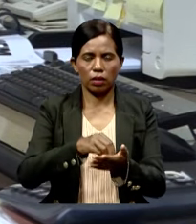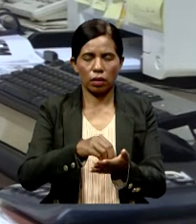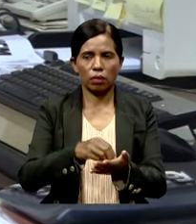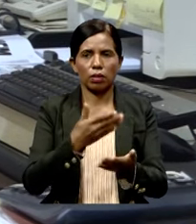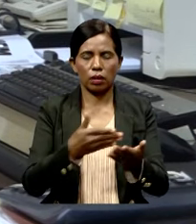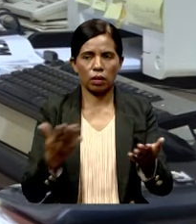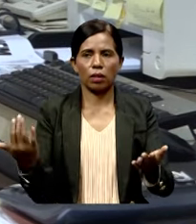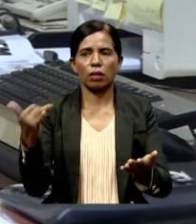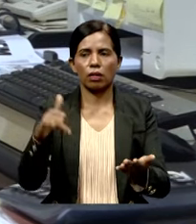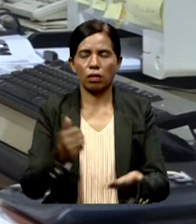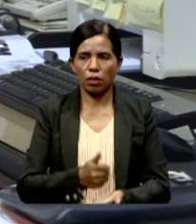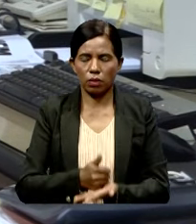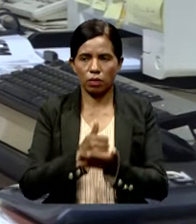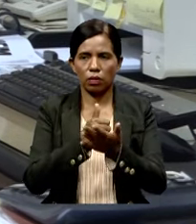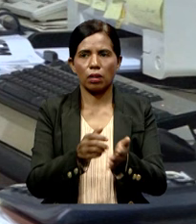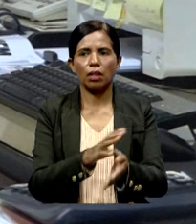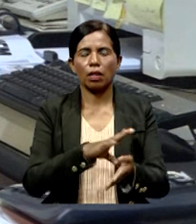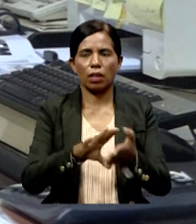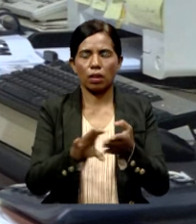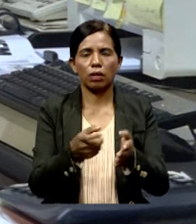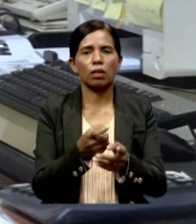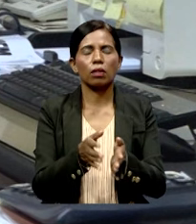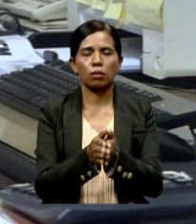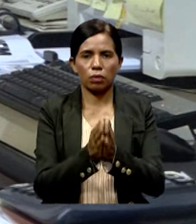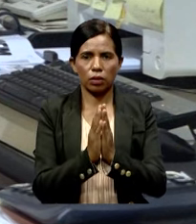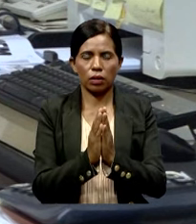ver atender pedido de auxílio e tem linha.